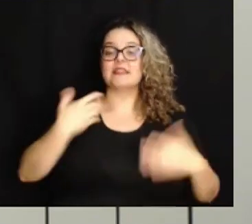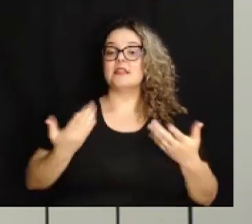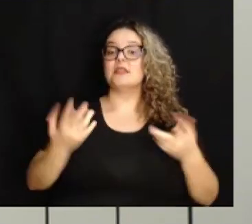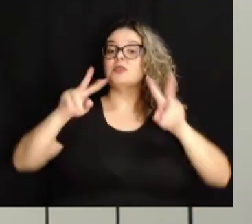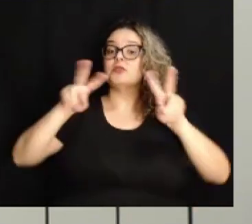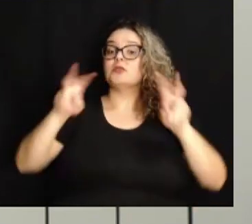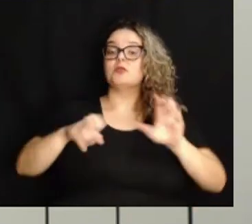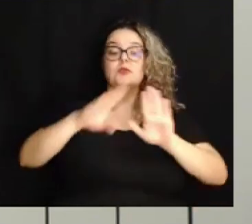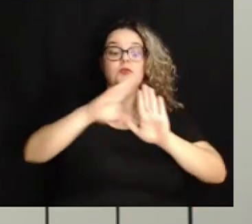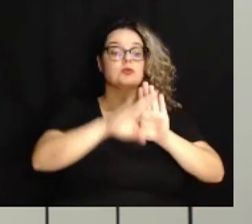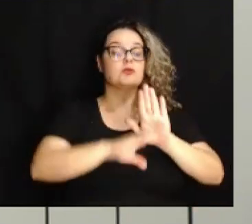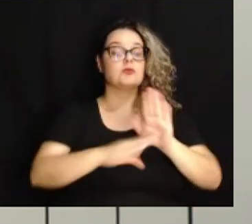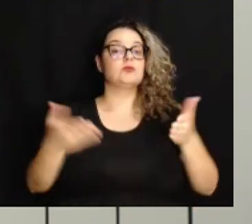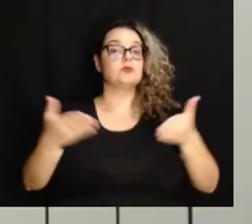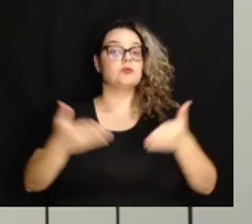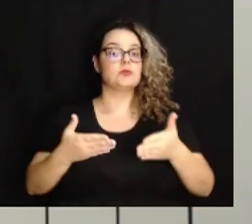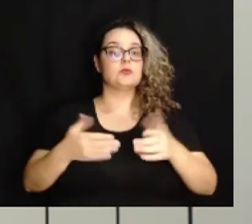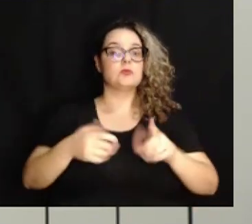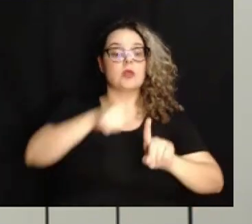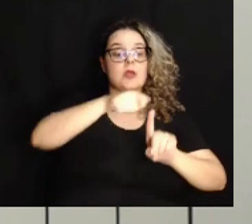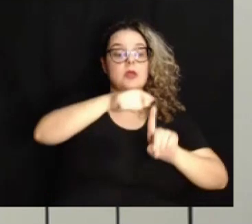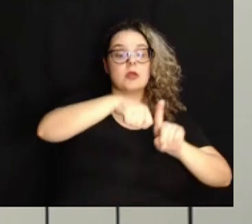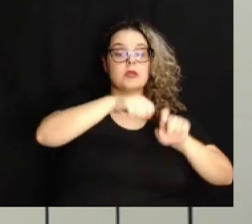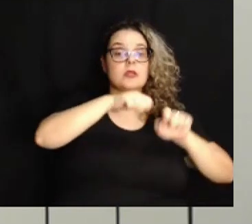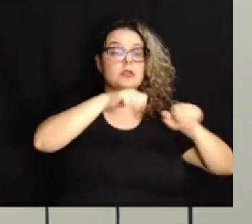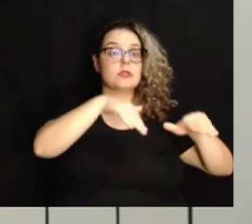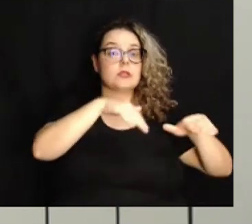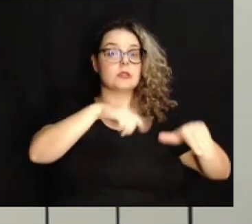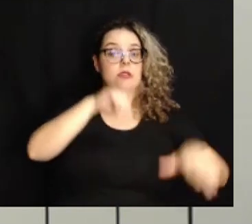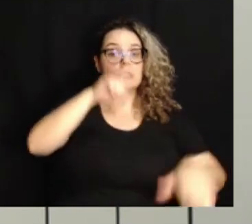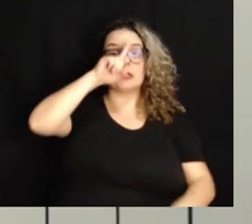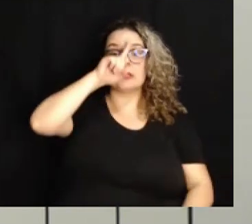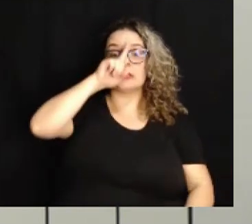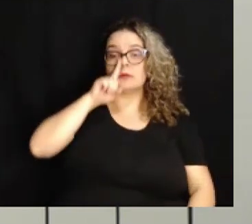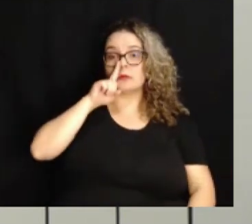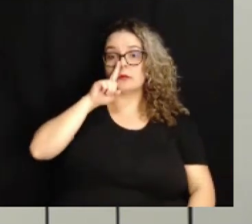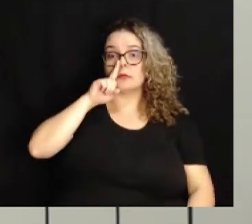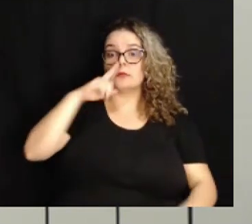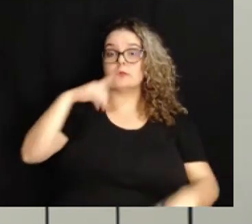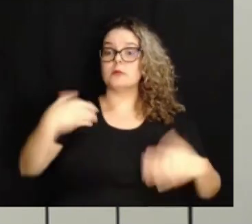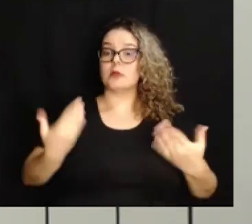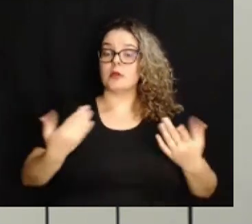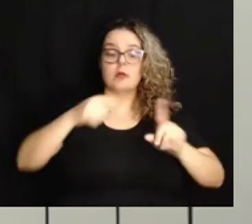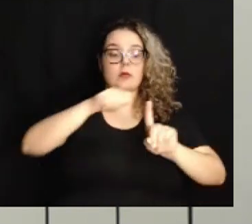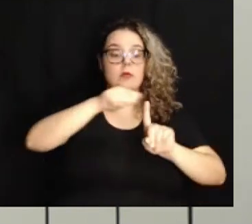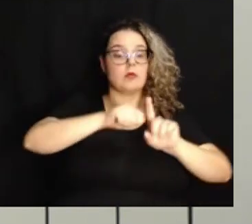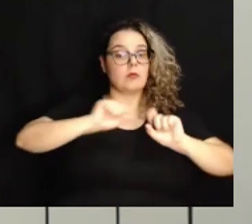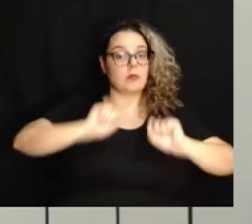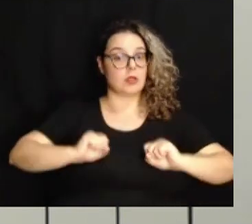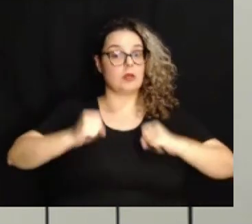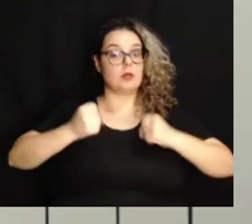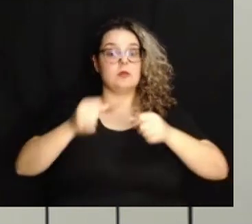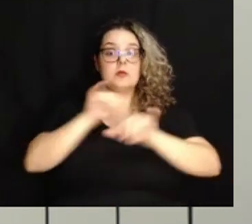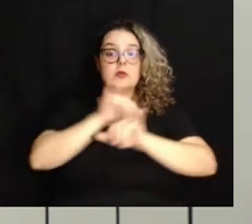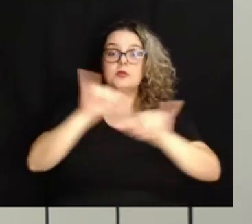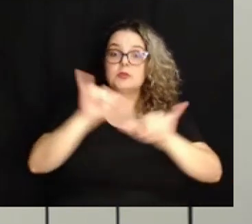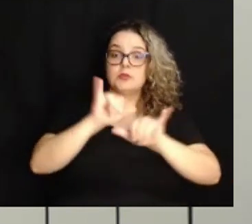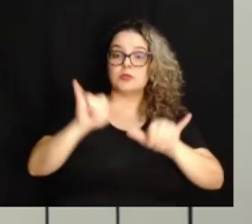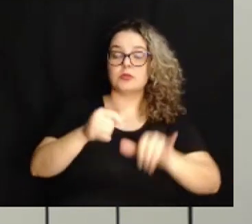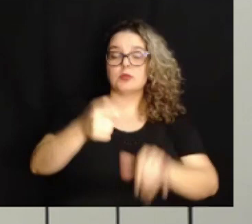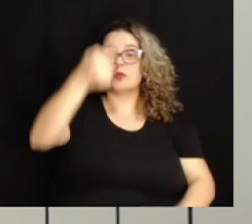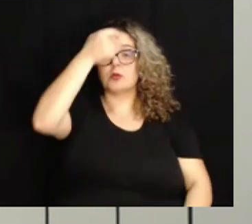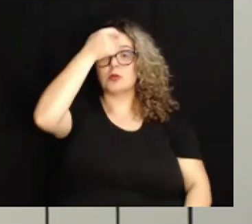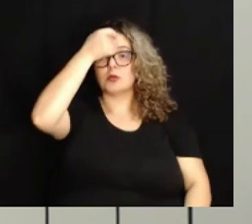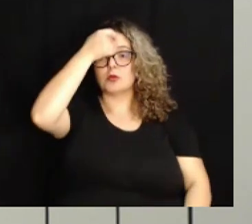é Setembro Amarelo, um mês dedicado à campanha de conscientização sobre a prevenção do